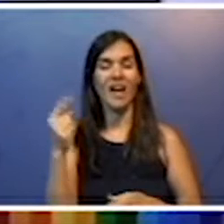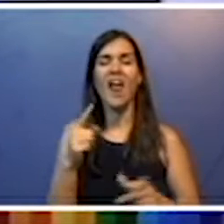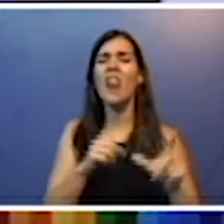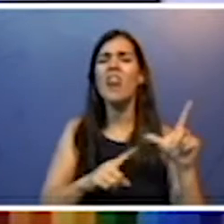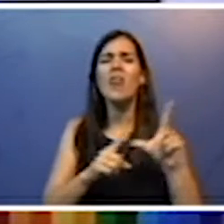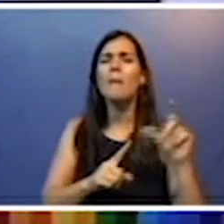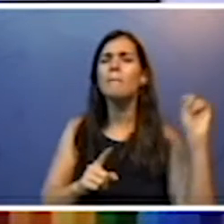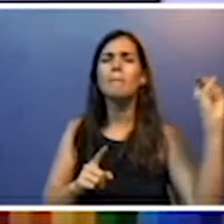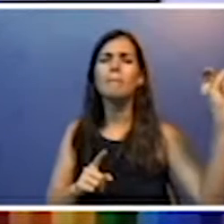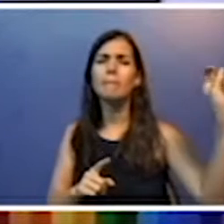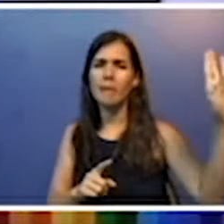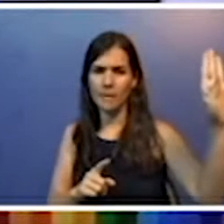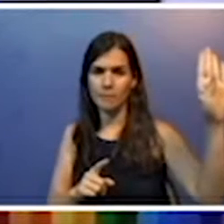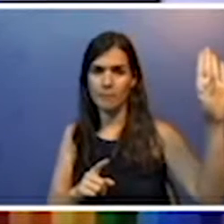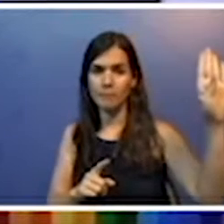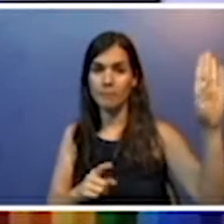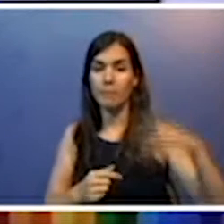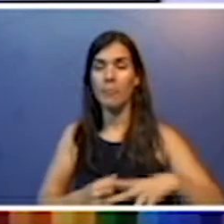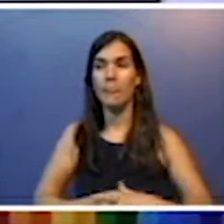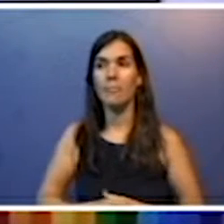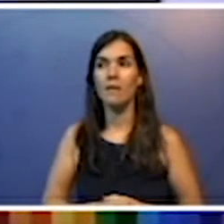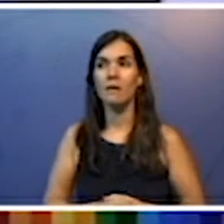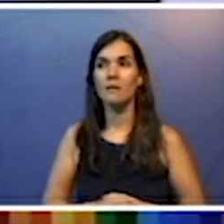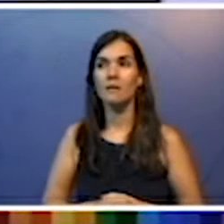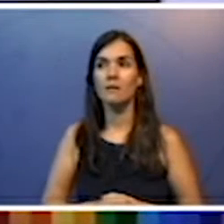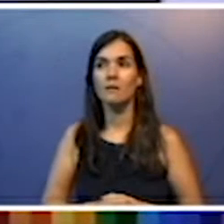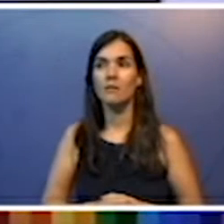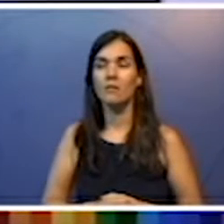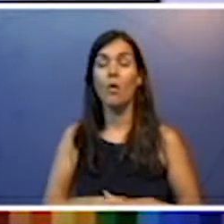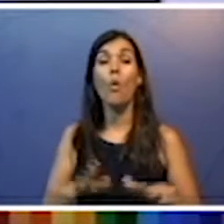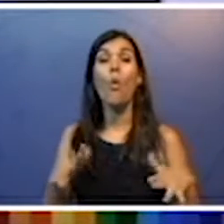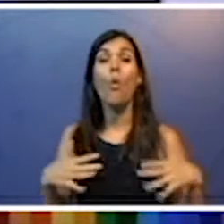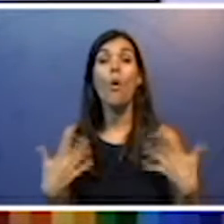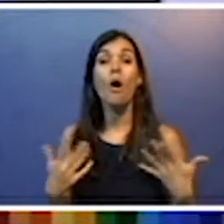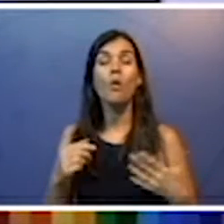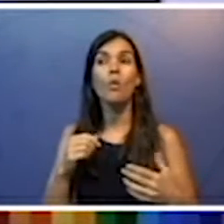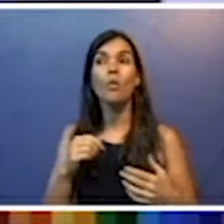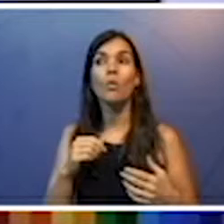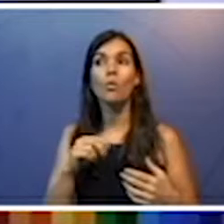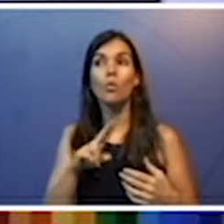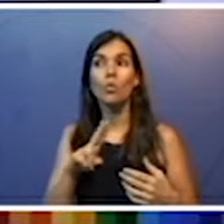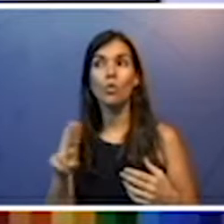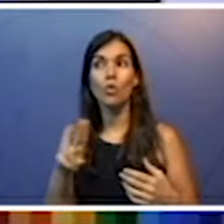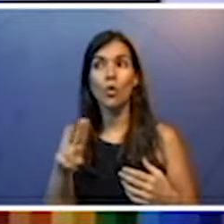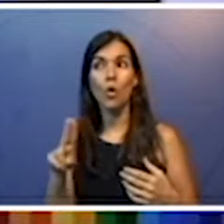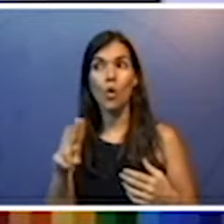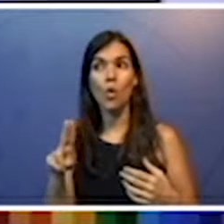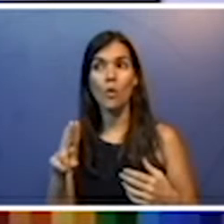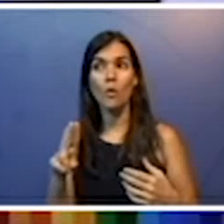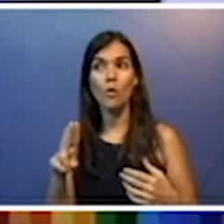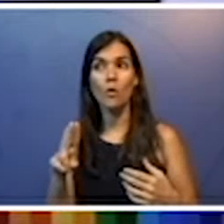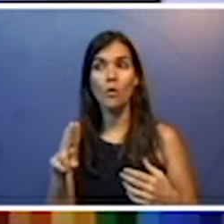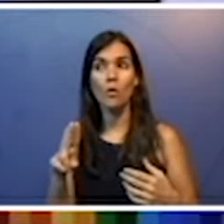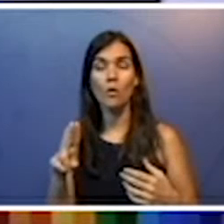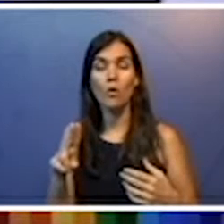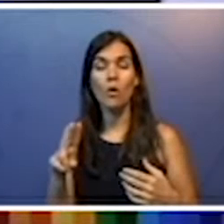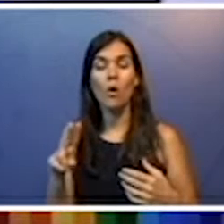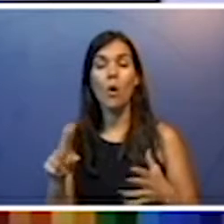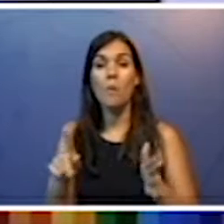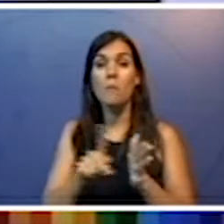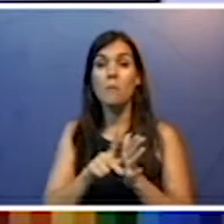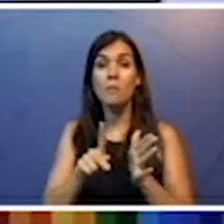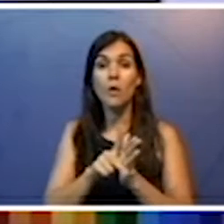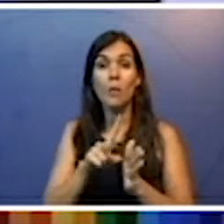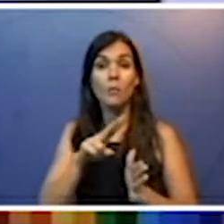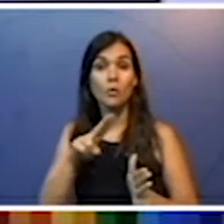letrinha B, lá da página 85. O que os nomes próprios que você